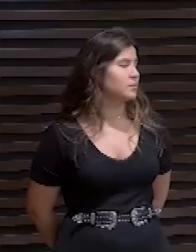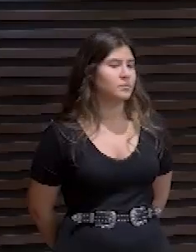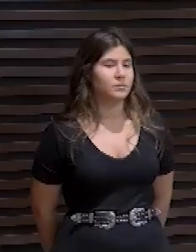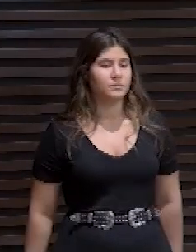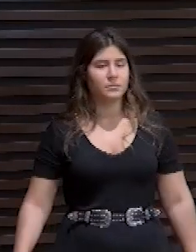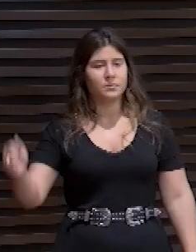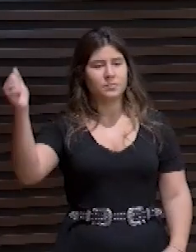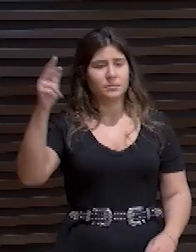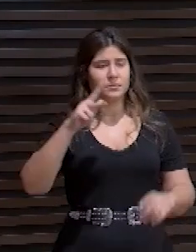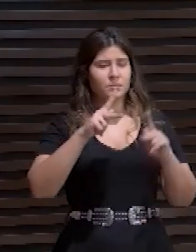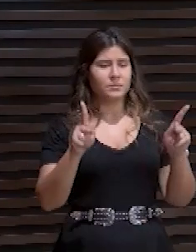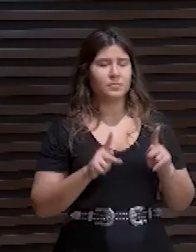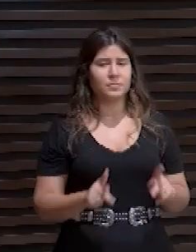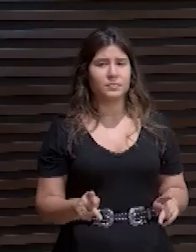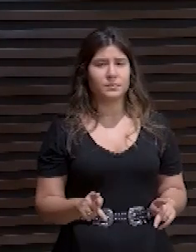Graça e paz, irmãos.